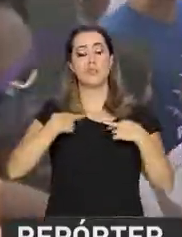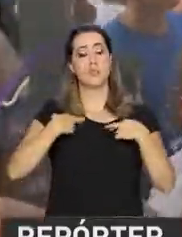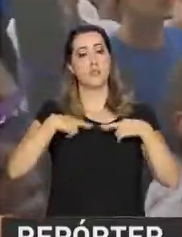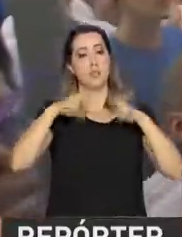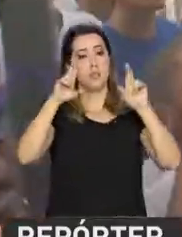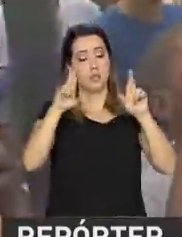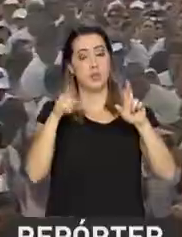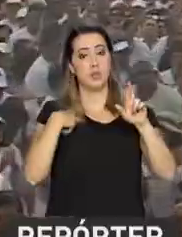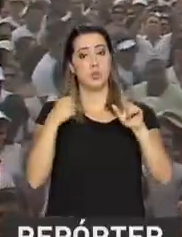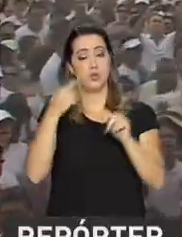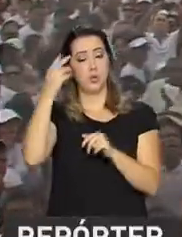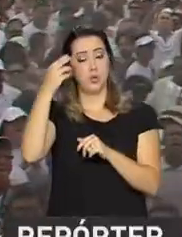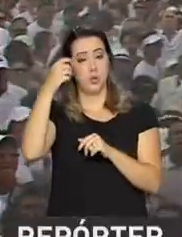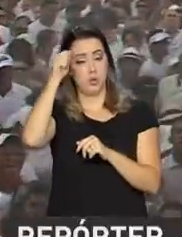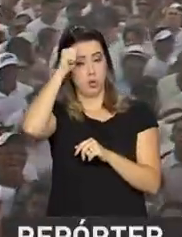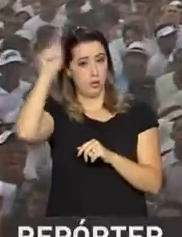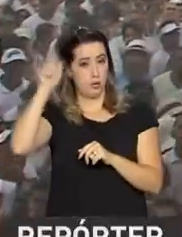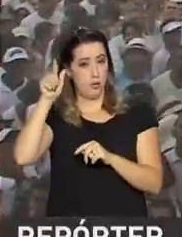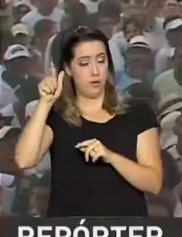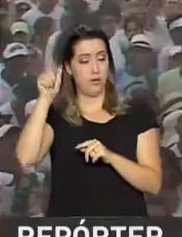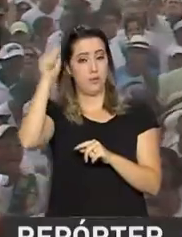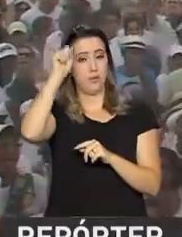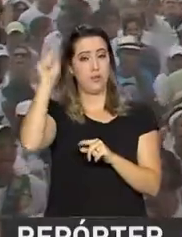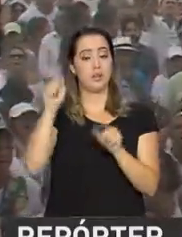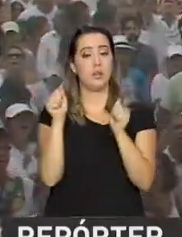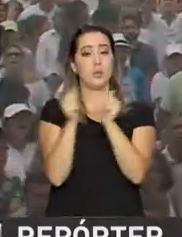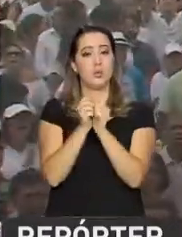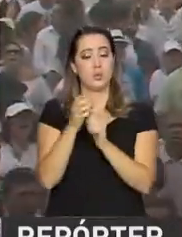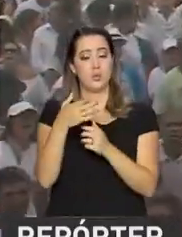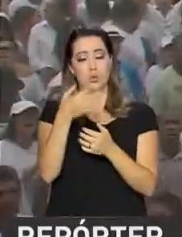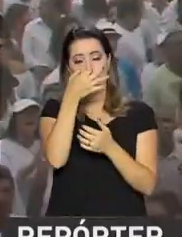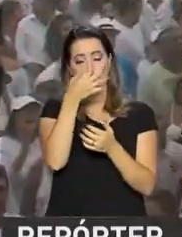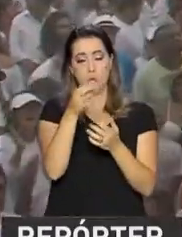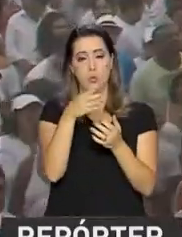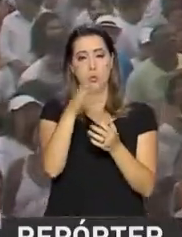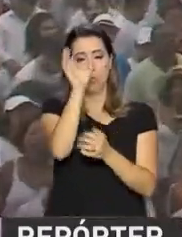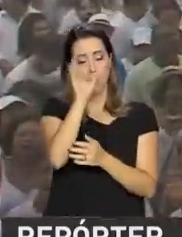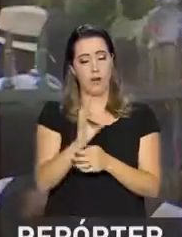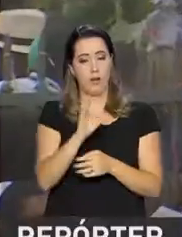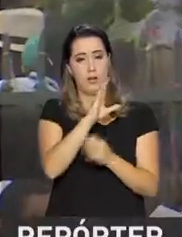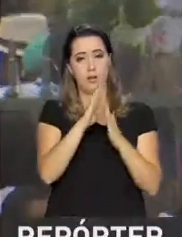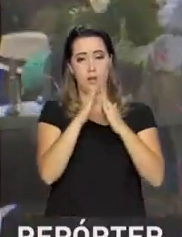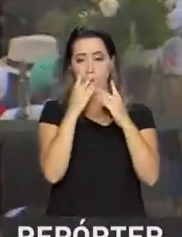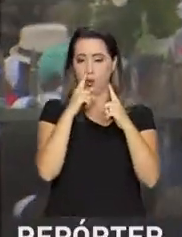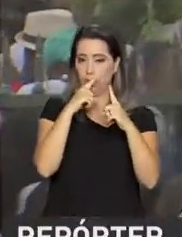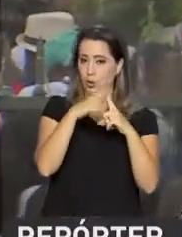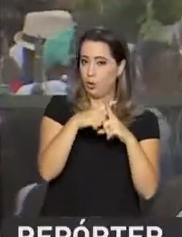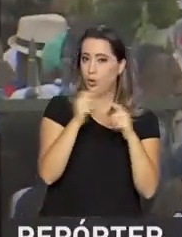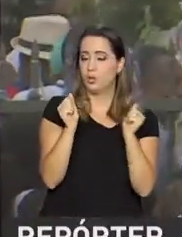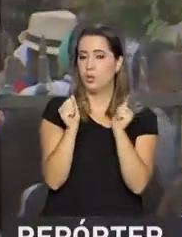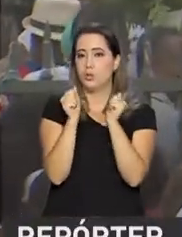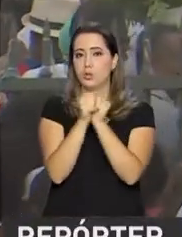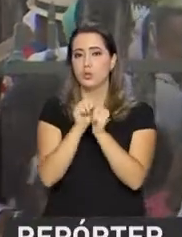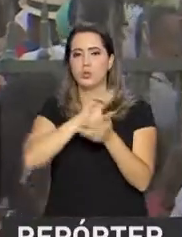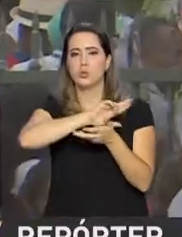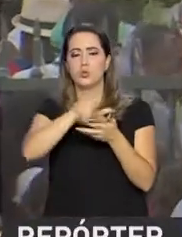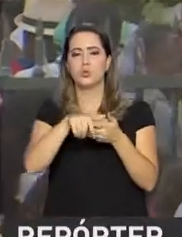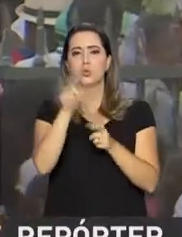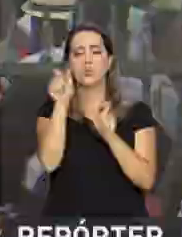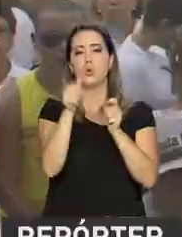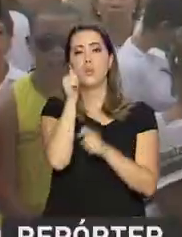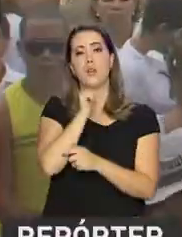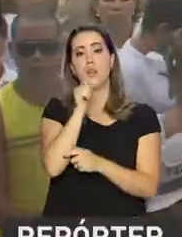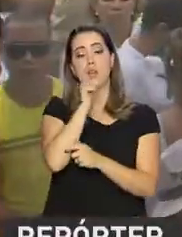dos católicos é patrimônio cultural brasileiro a lavagem é realizada por baianas e filhas de santo como